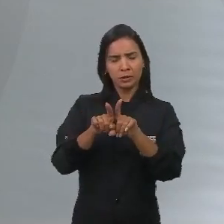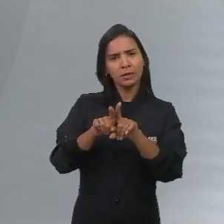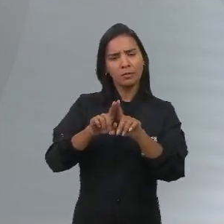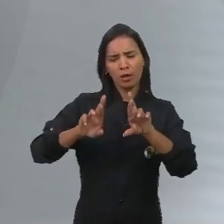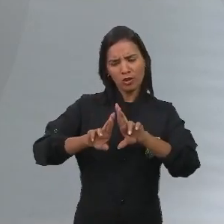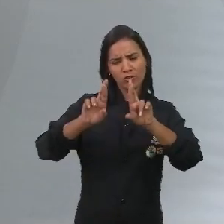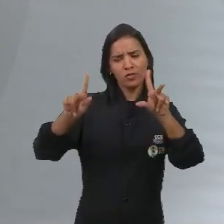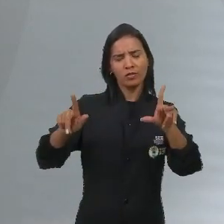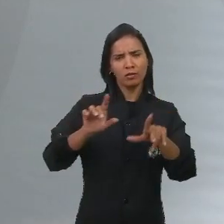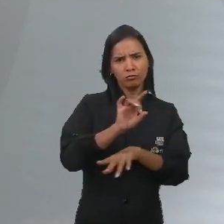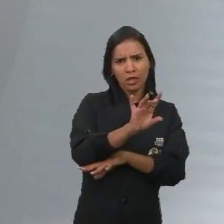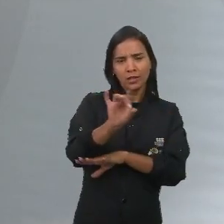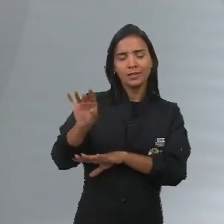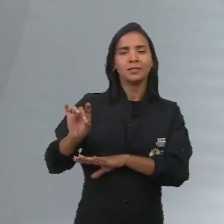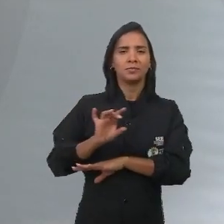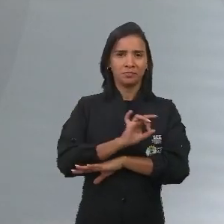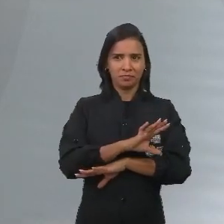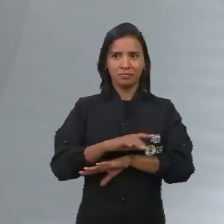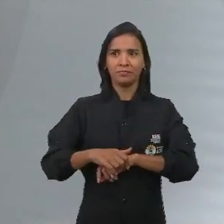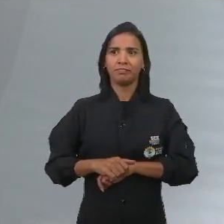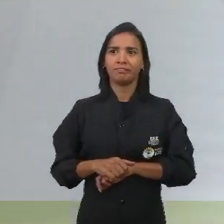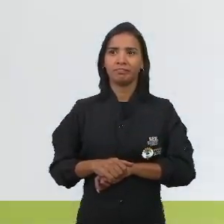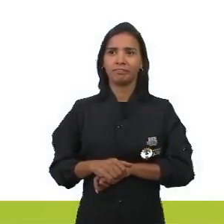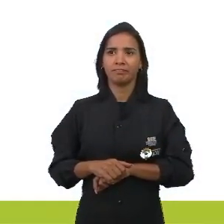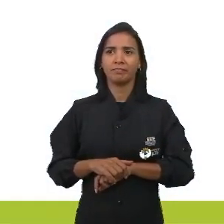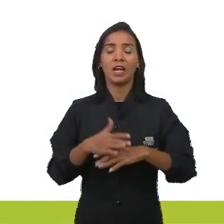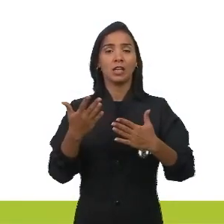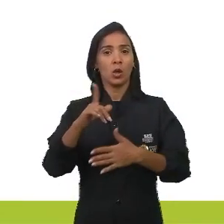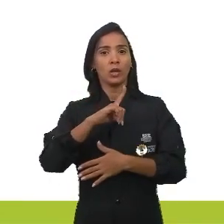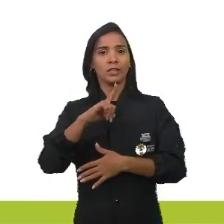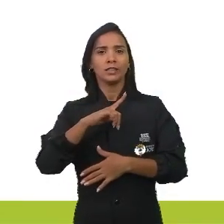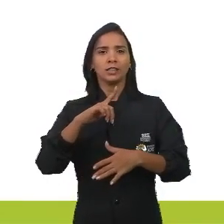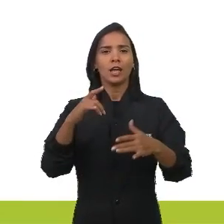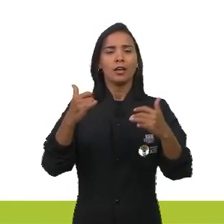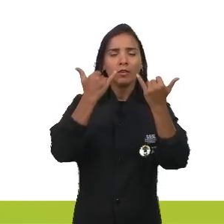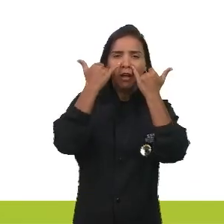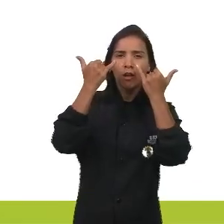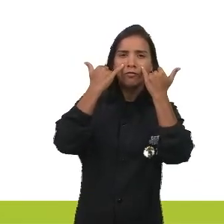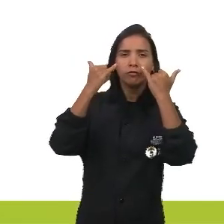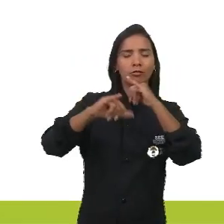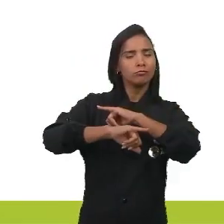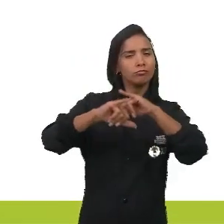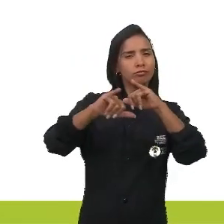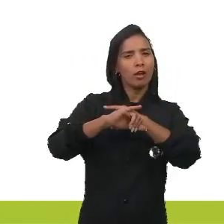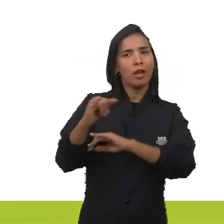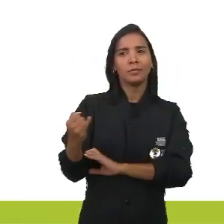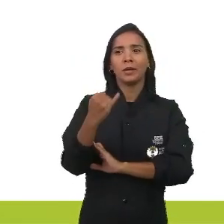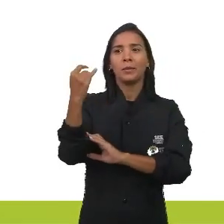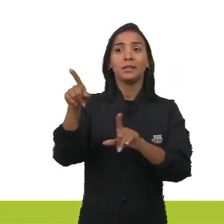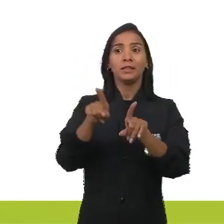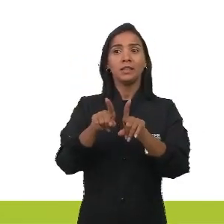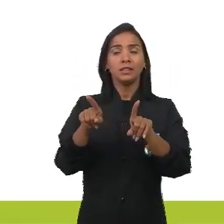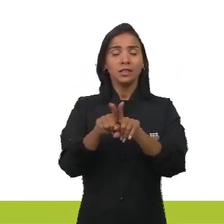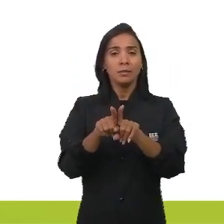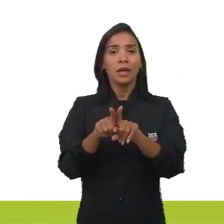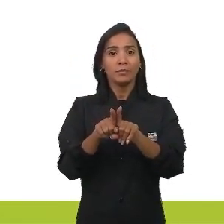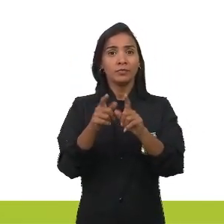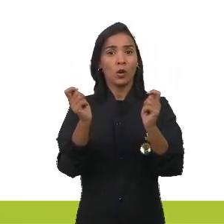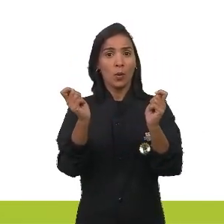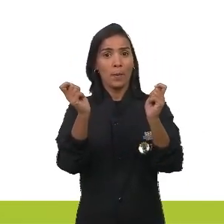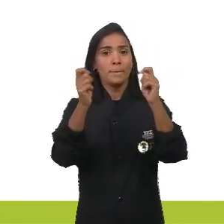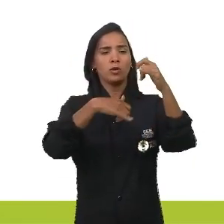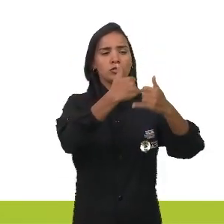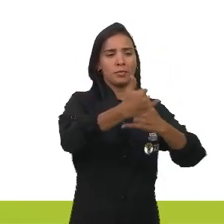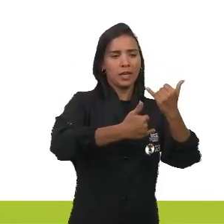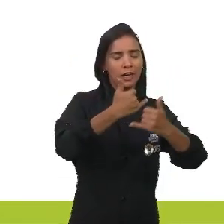elas beleza compreendido isso temos aqui mais uma informa ação importante porque além de brincar além de jogar a gente também tem